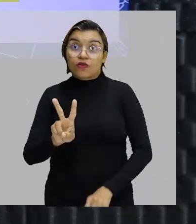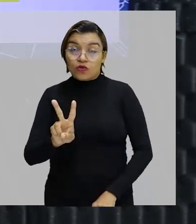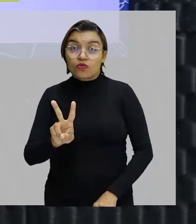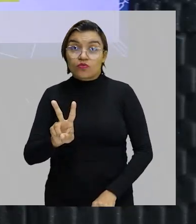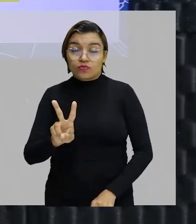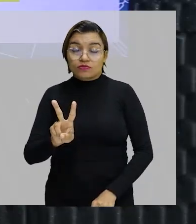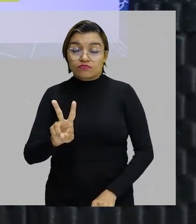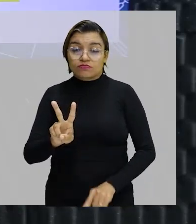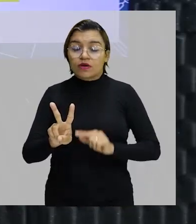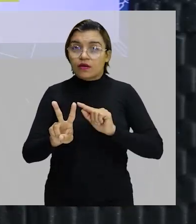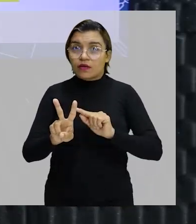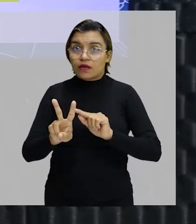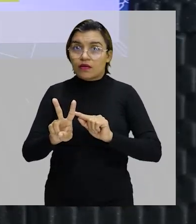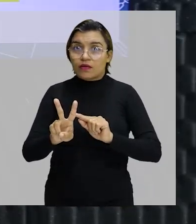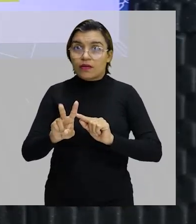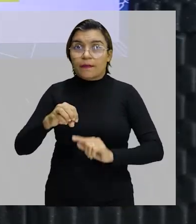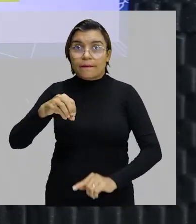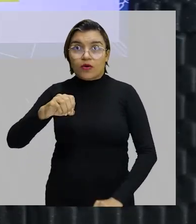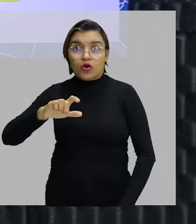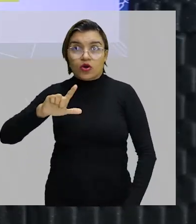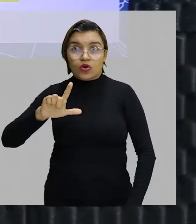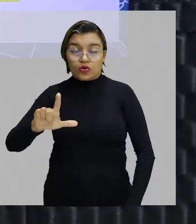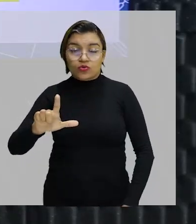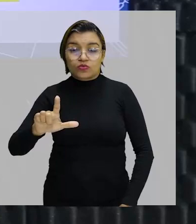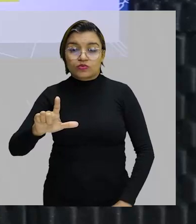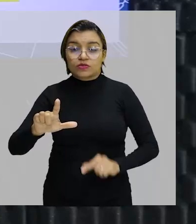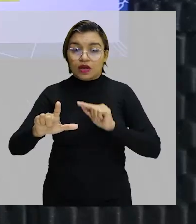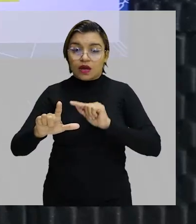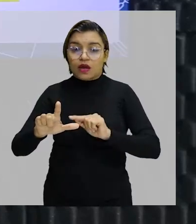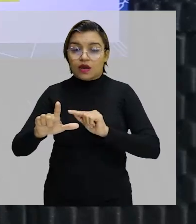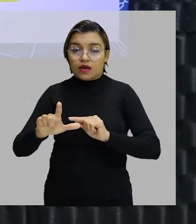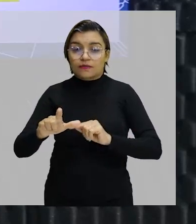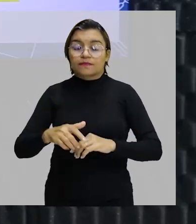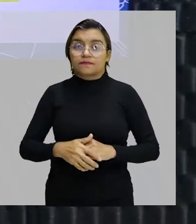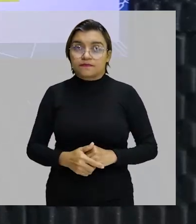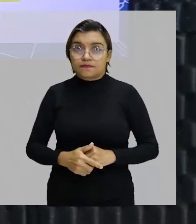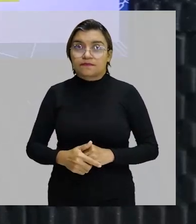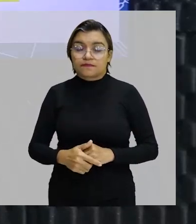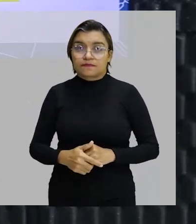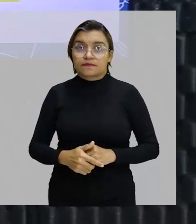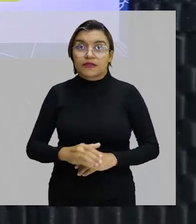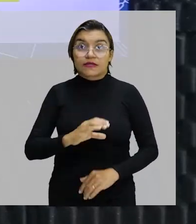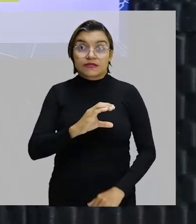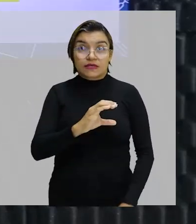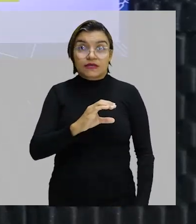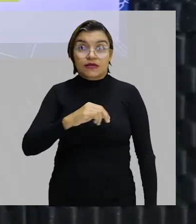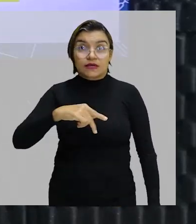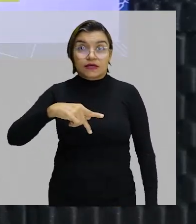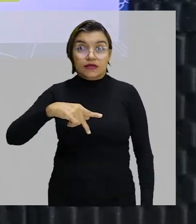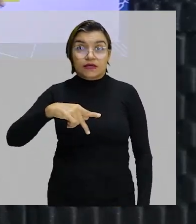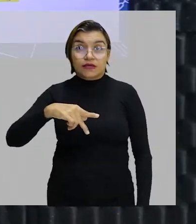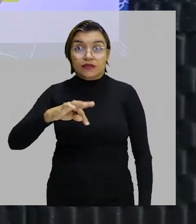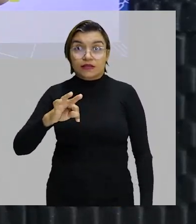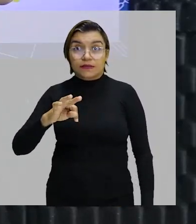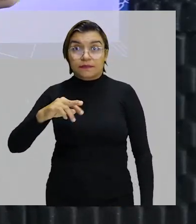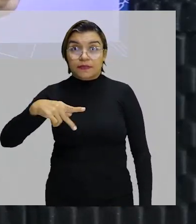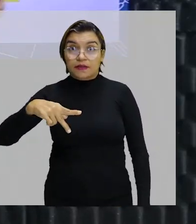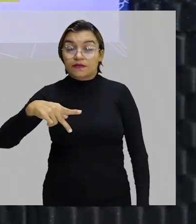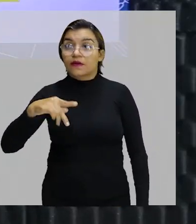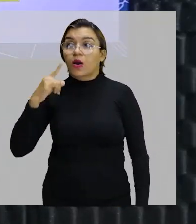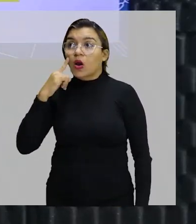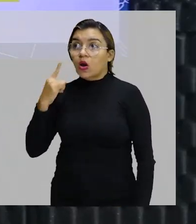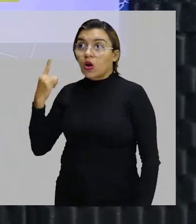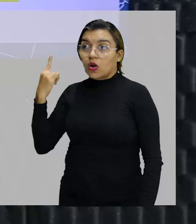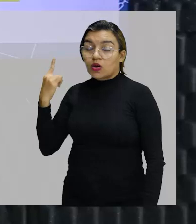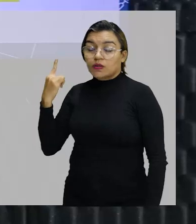Quanto vale o volume molar? O volume molar é o volume do mol nas CNTP. Olha só, temperatura de